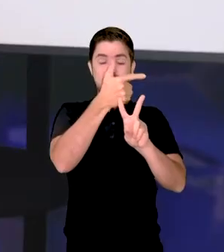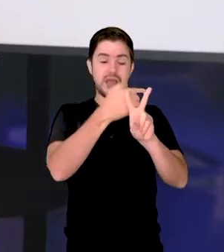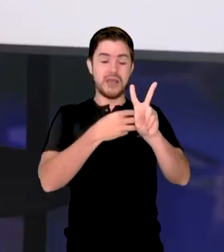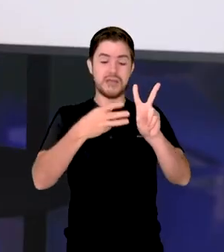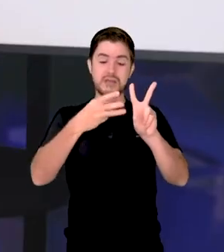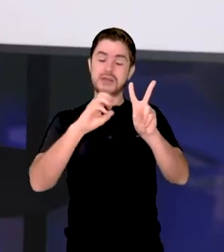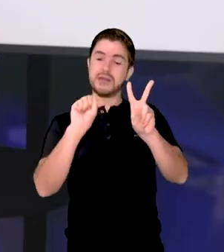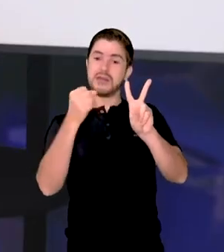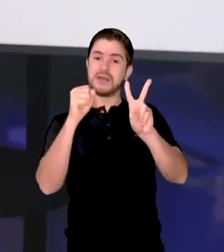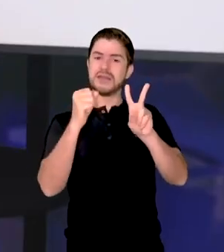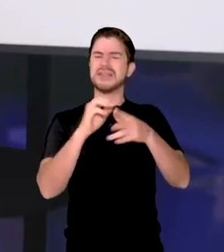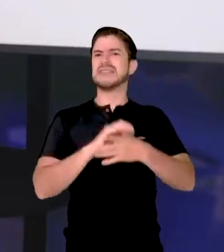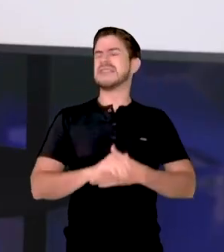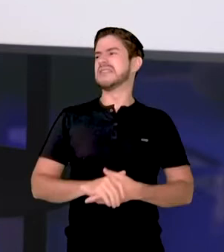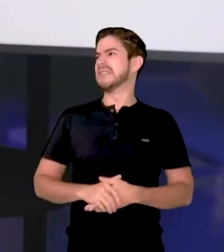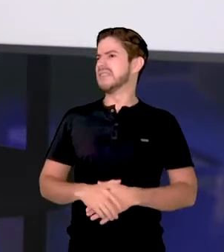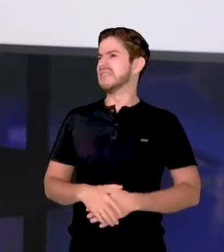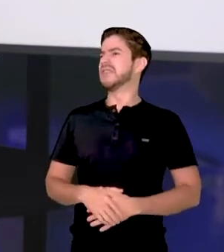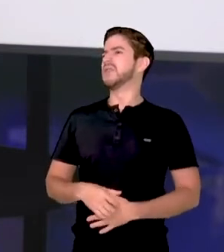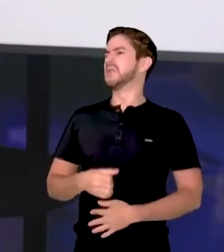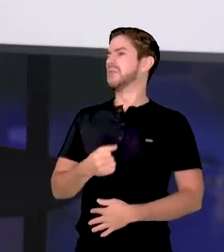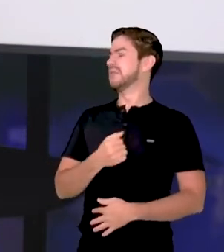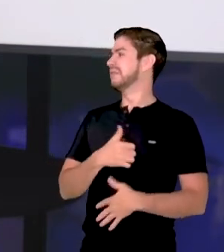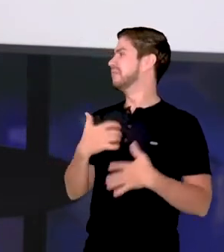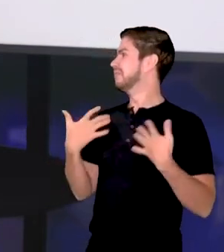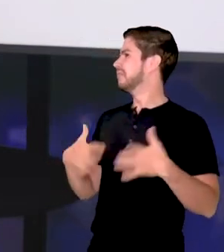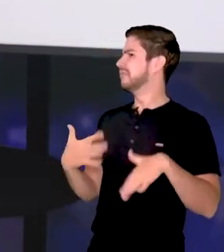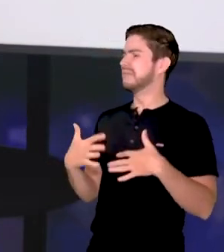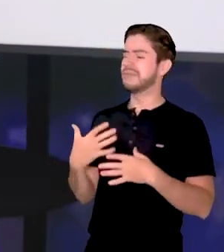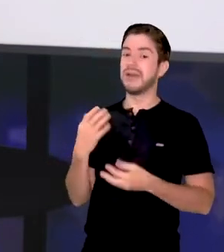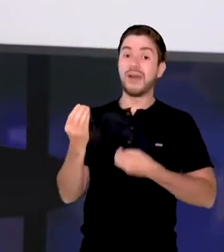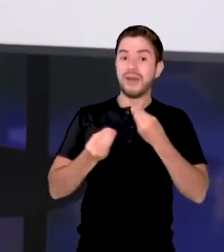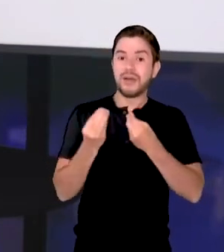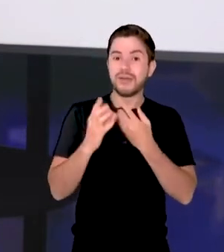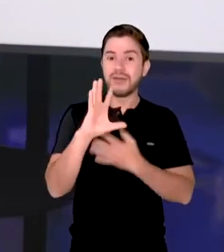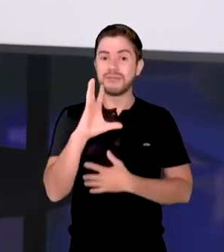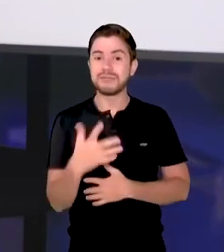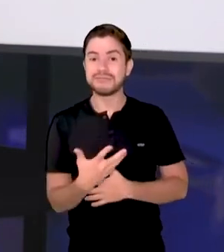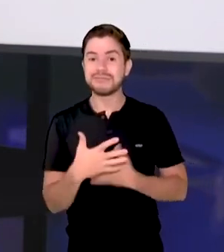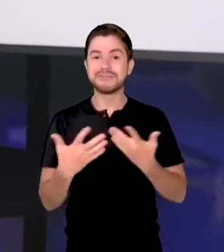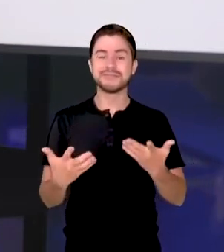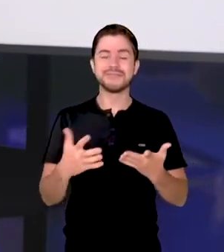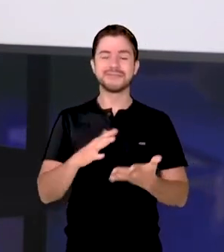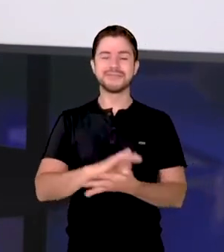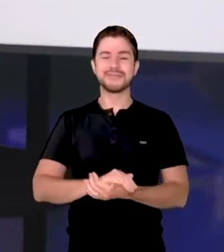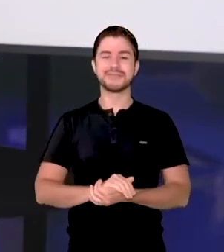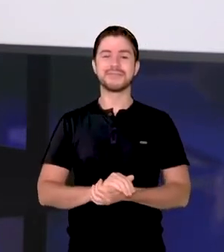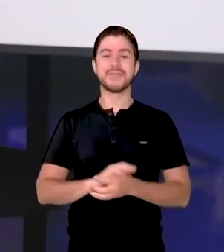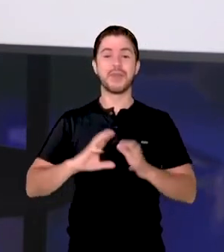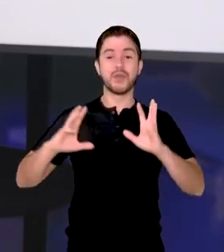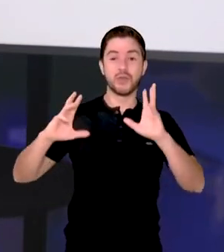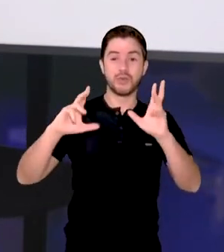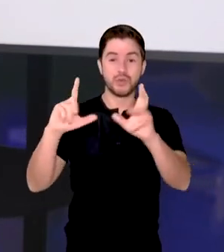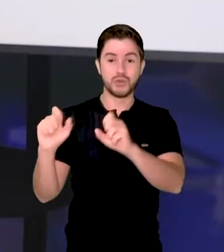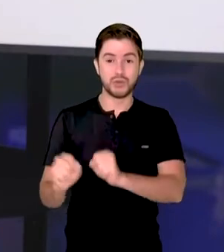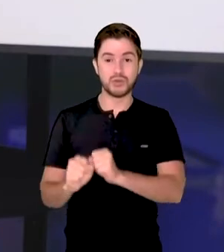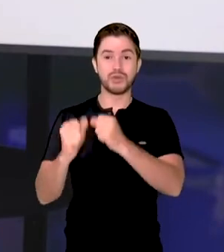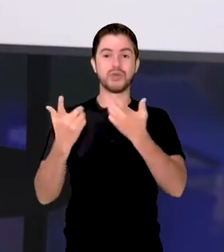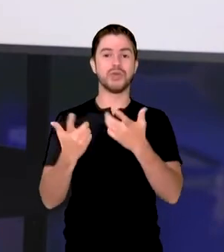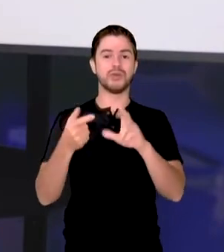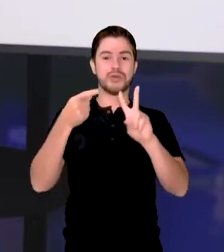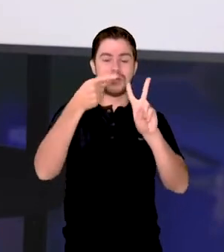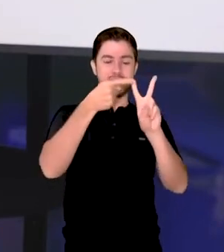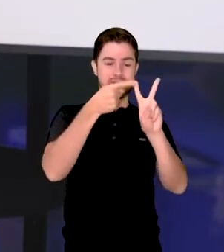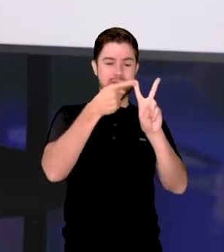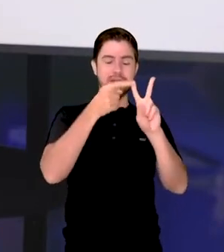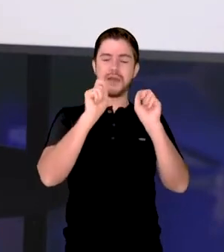a oitava Eita número feio demais né Como que eu posso resolver bom meu povo toda raiz de uma potência de